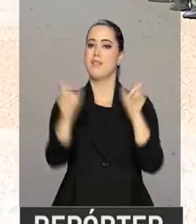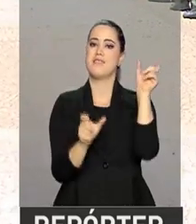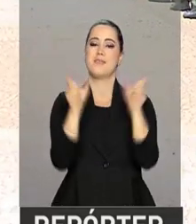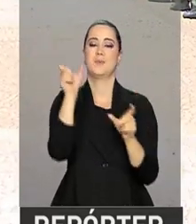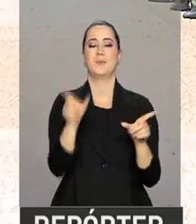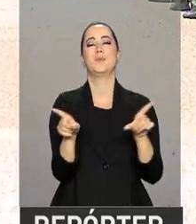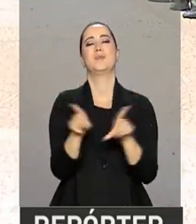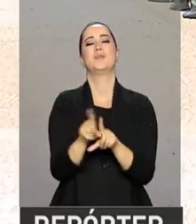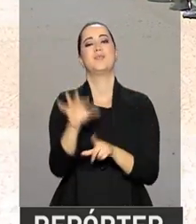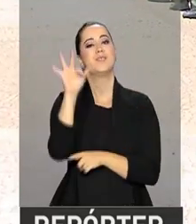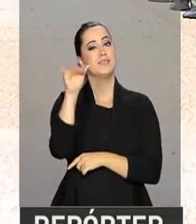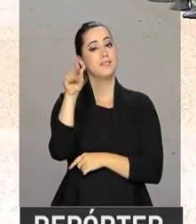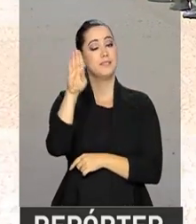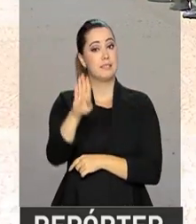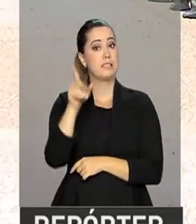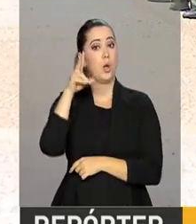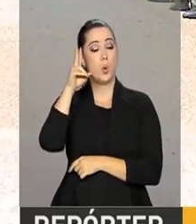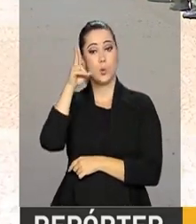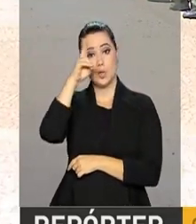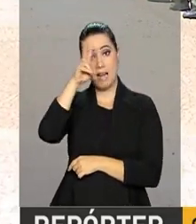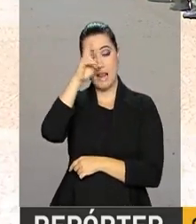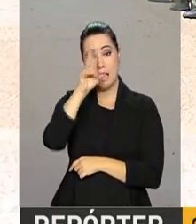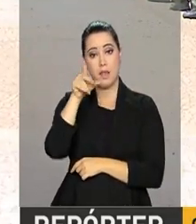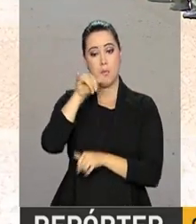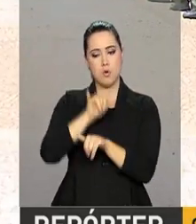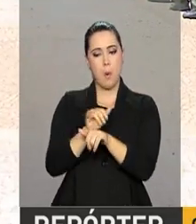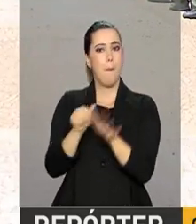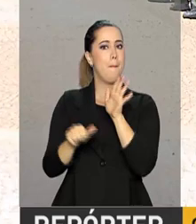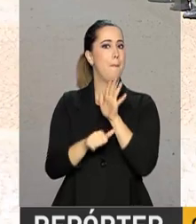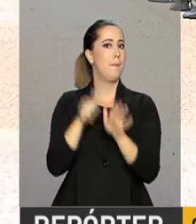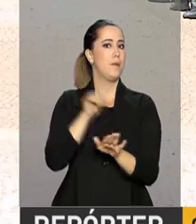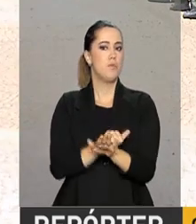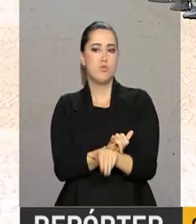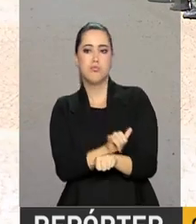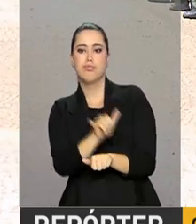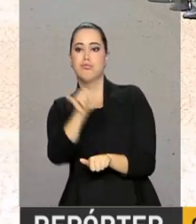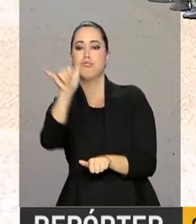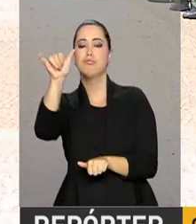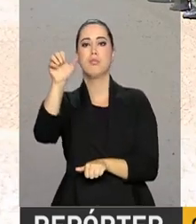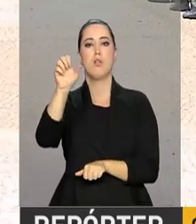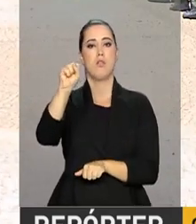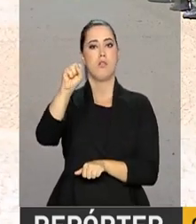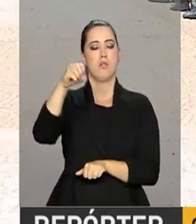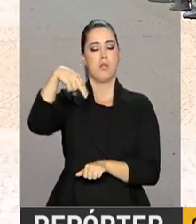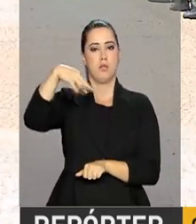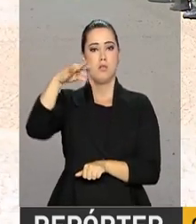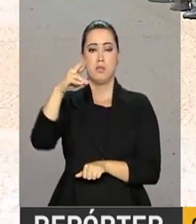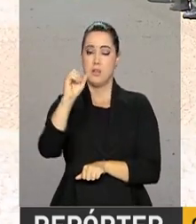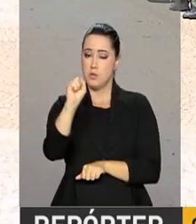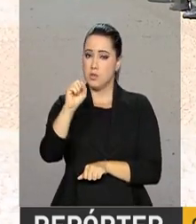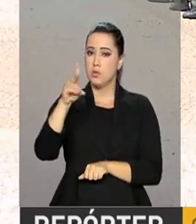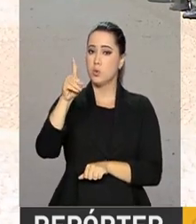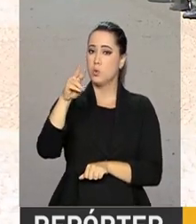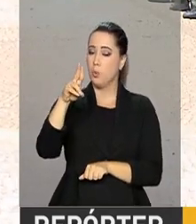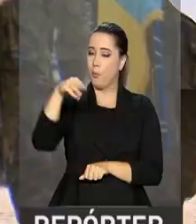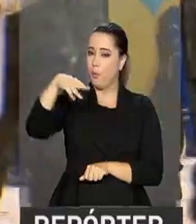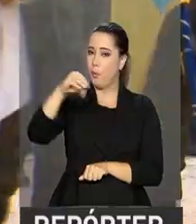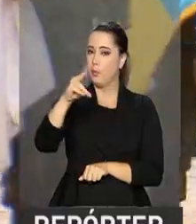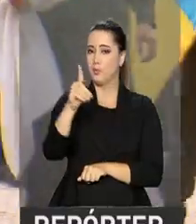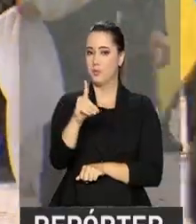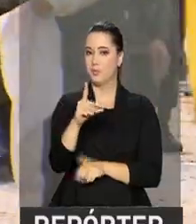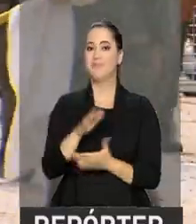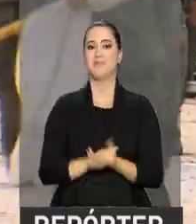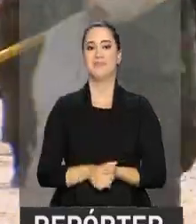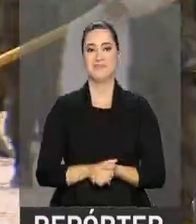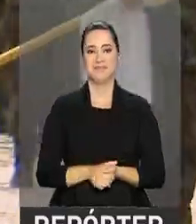Força Aérea. A data lembra o voo pioneiro de Santos Dumont, realizado em 1906.